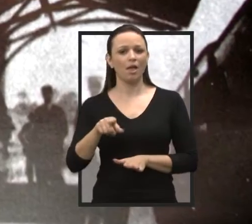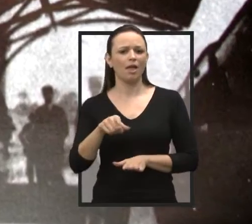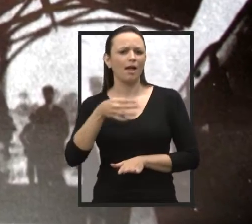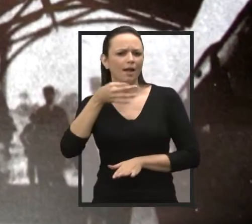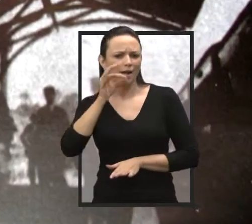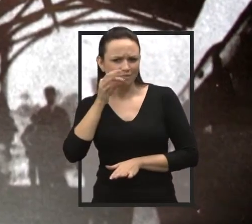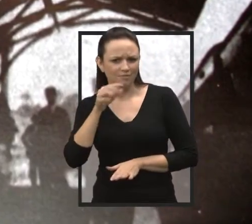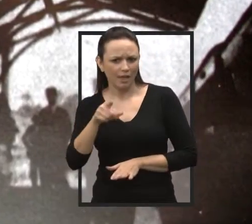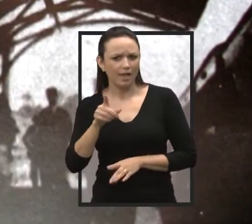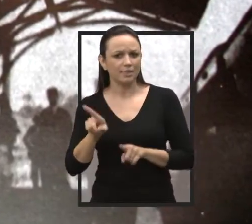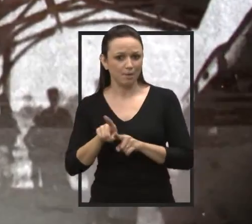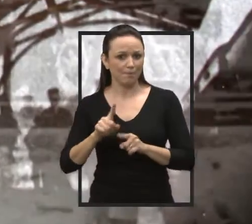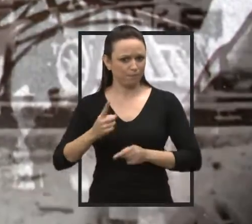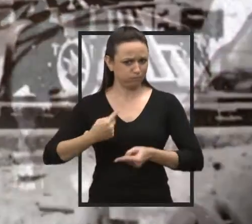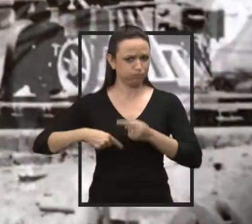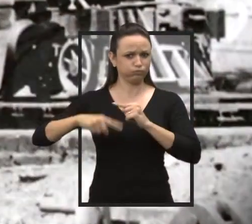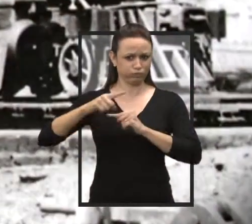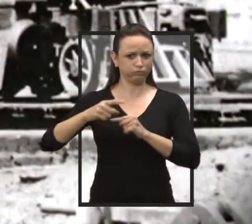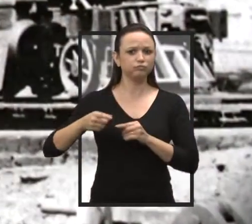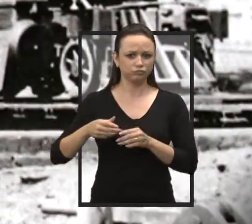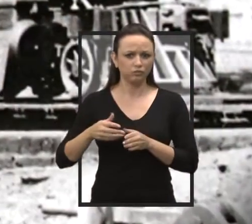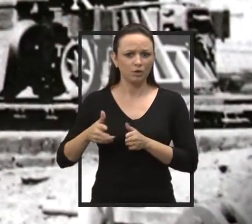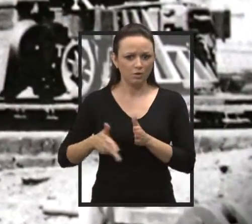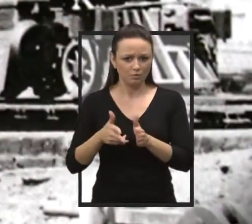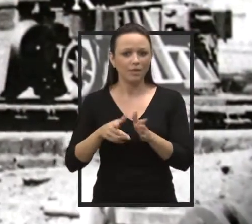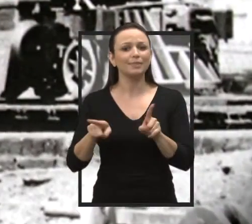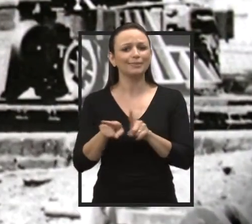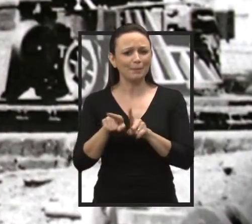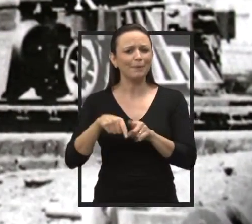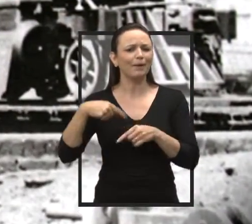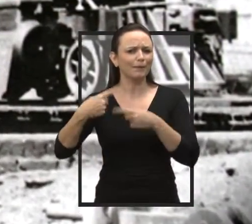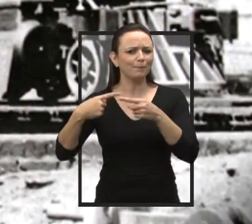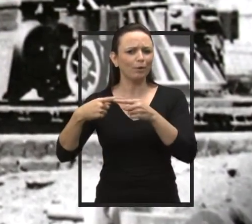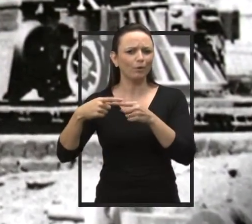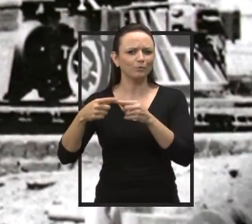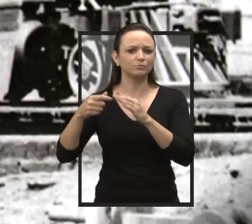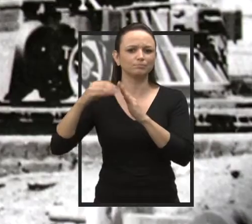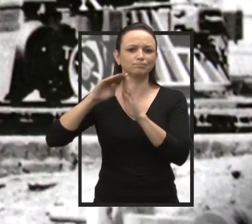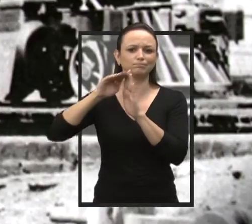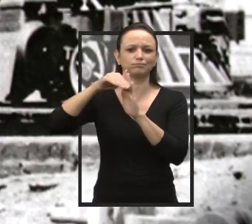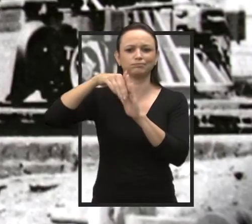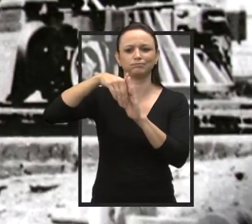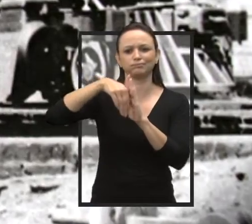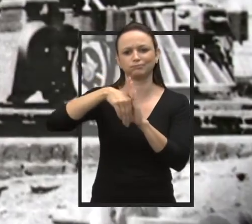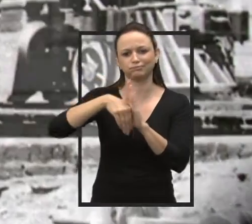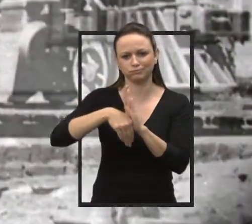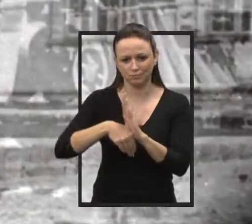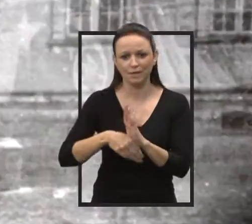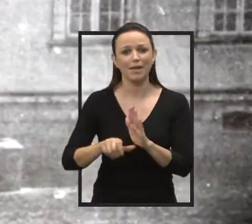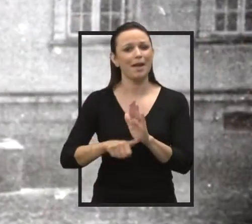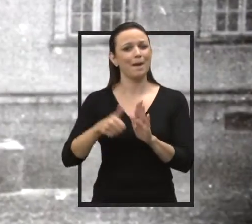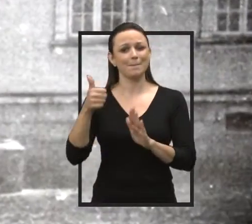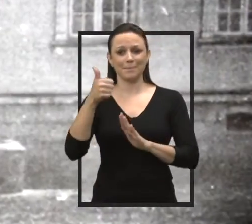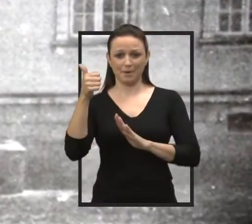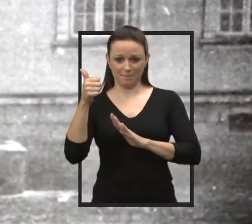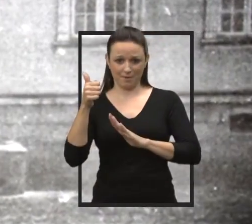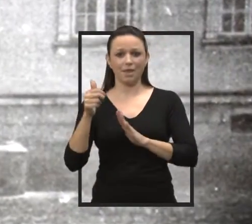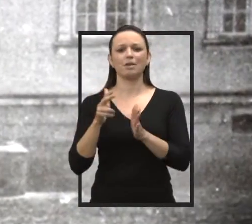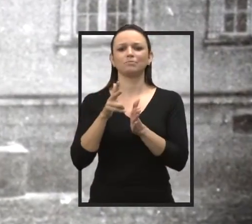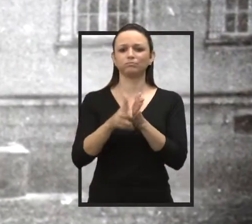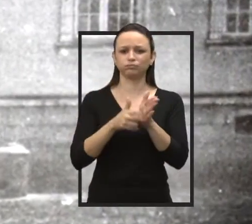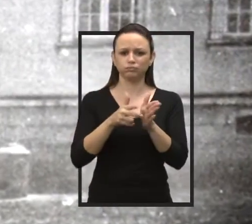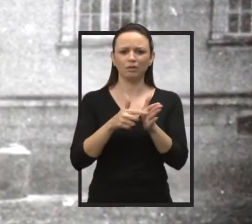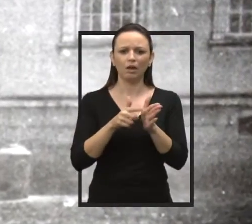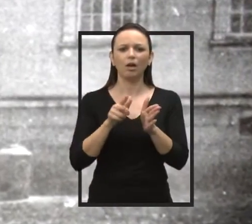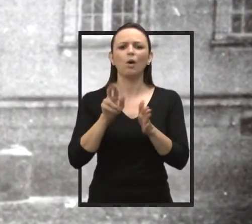impulsionou a ferrovia também foi responsável pelo declínio deste meio de transporte. e a primeira estação ferroviária de Jaú foi